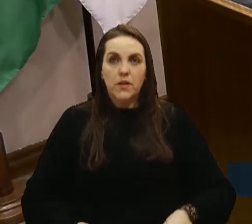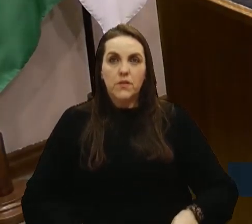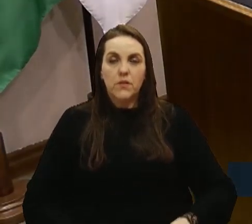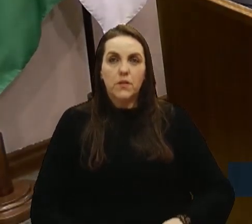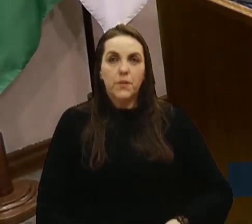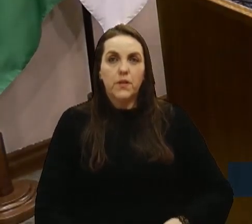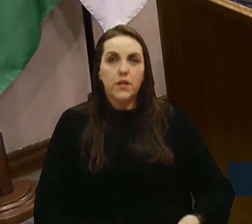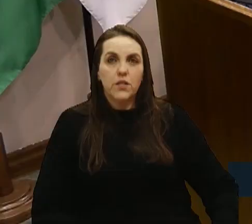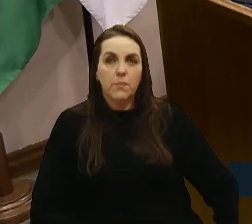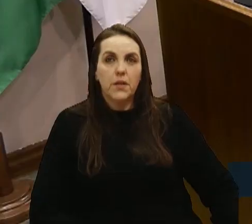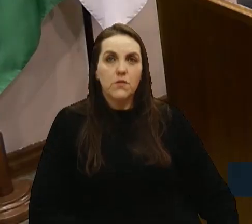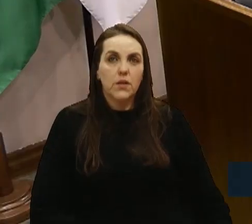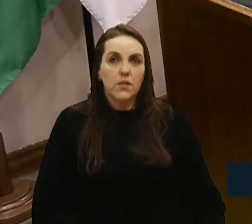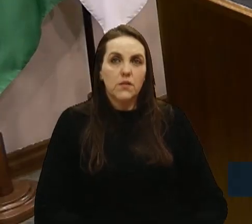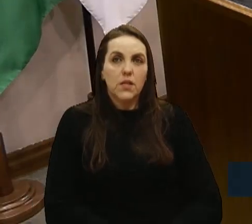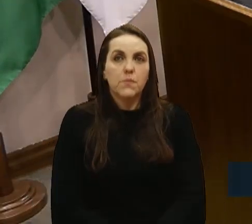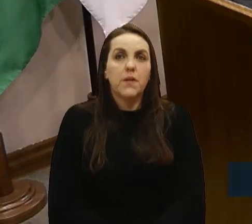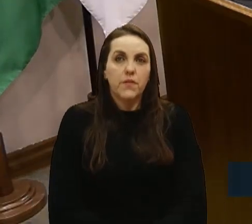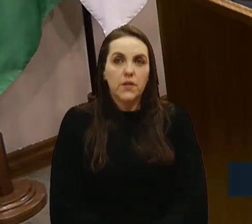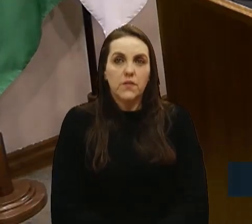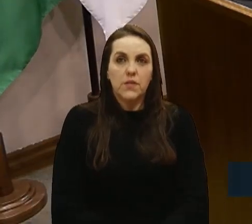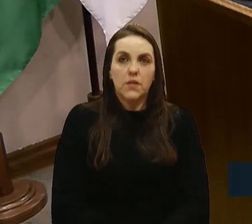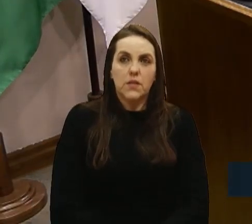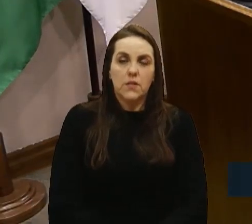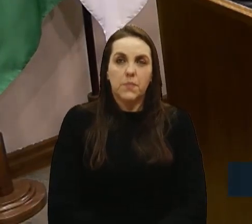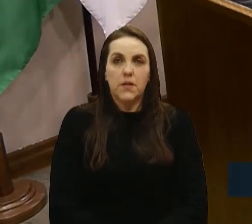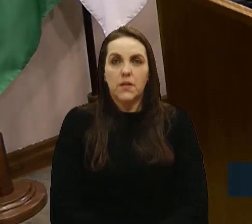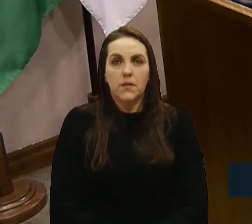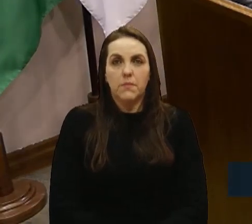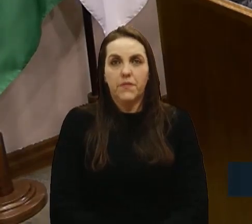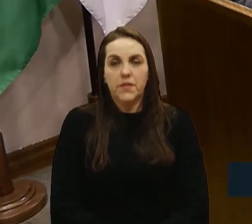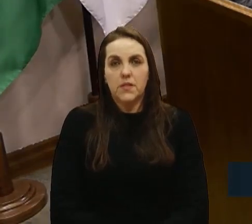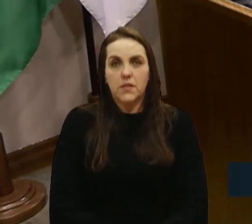Presidente, se eu quiser pegar o microfone e falar dali, tem problema?